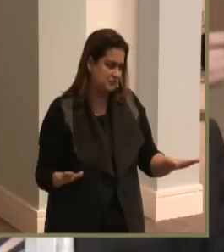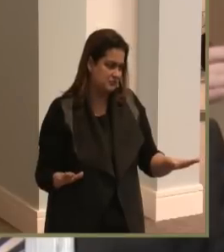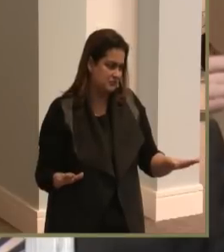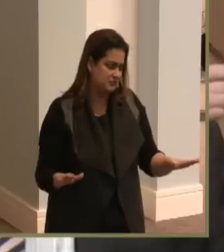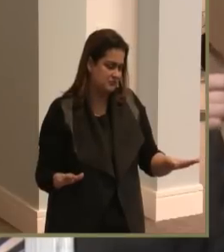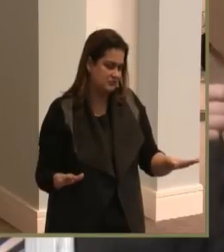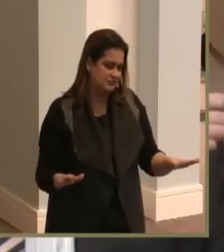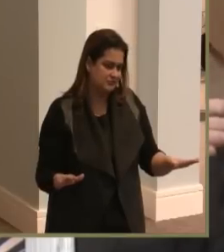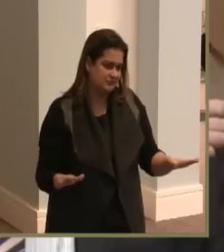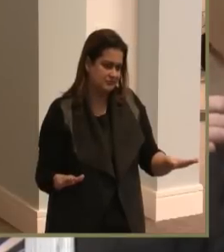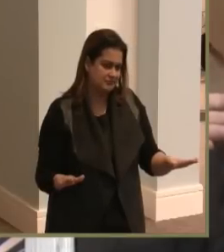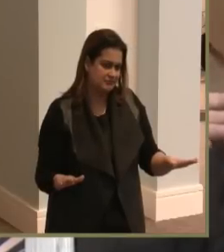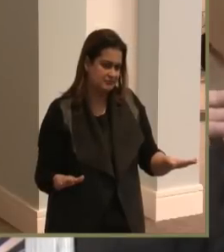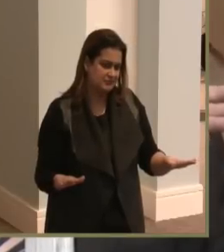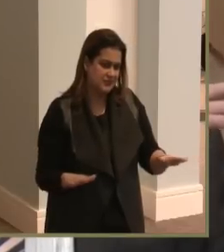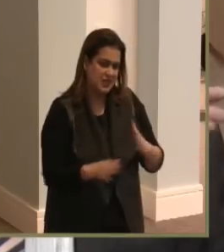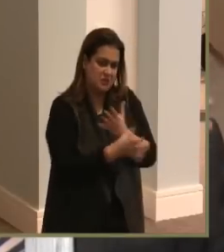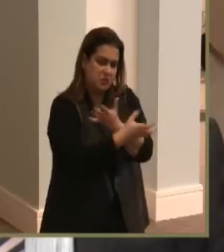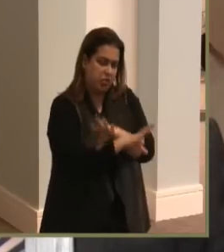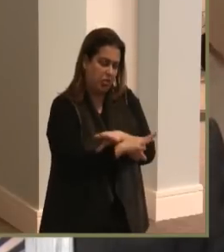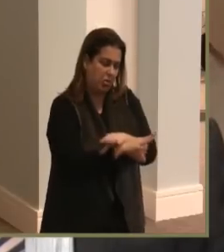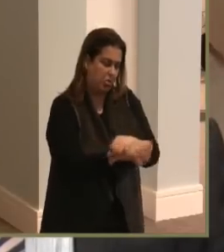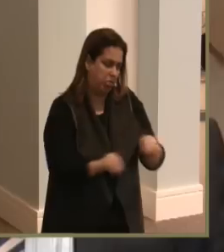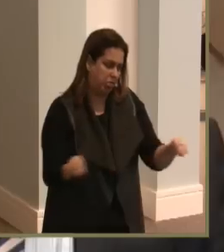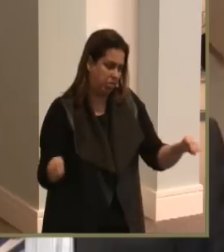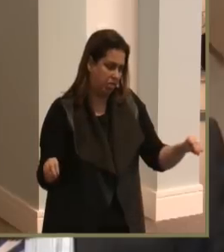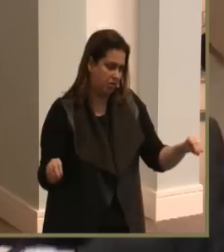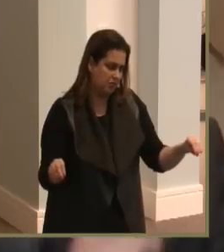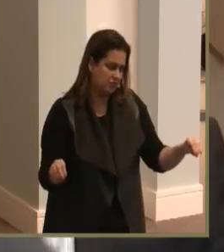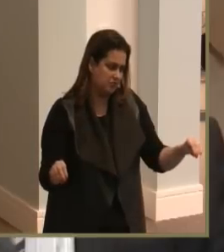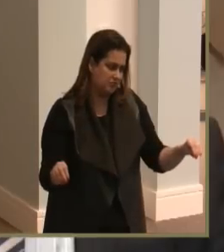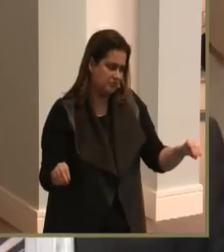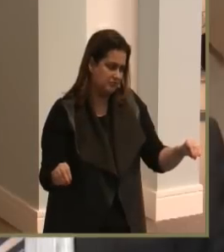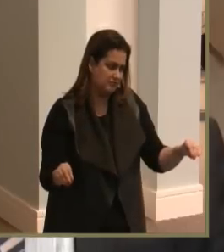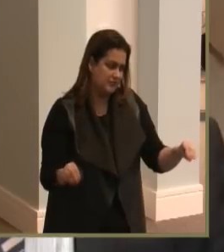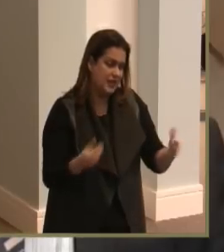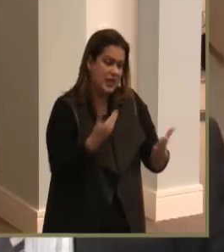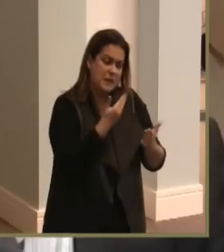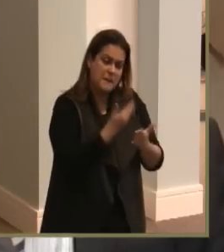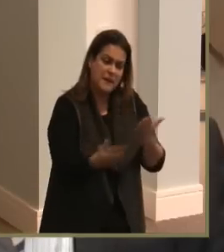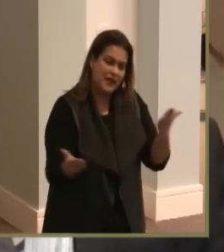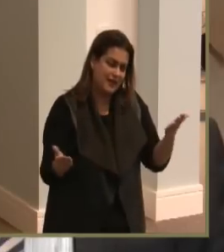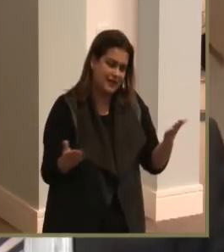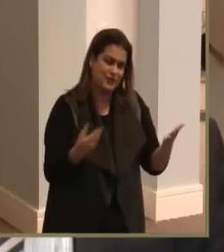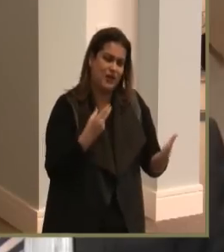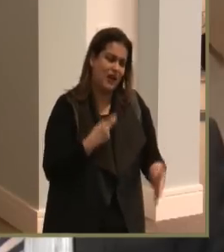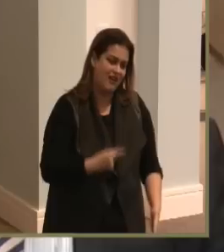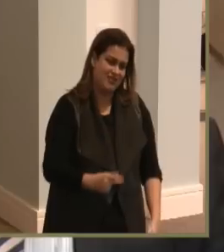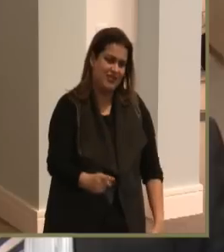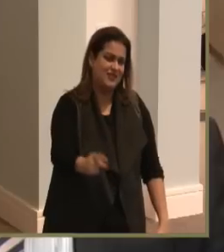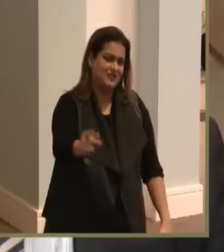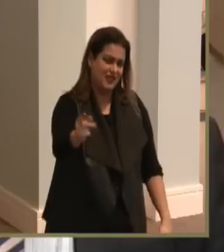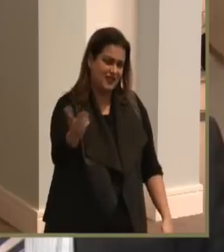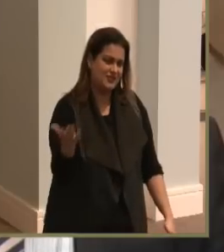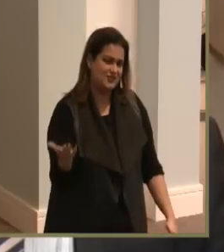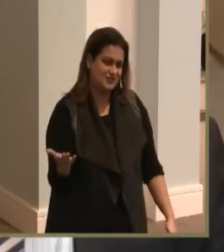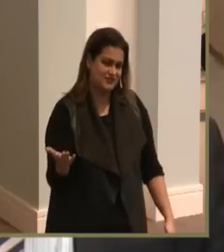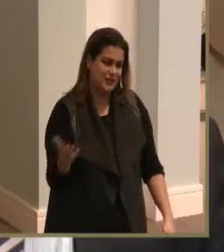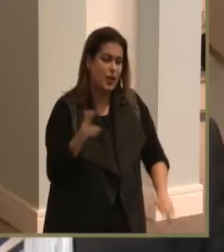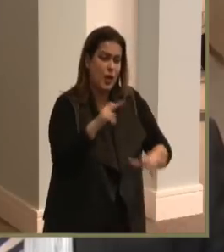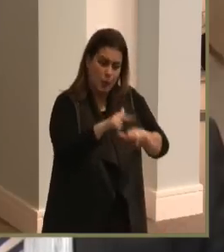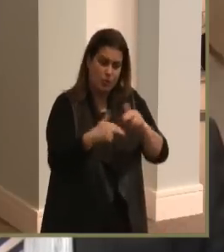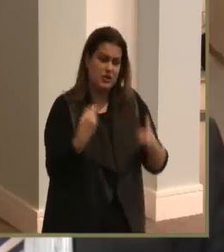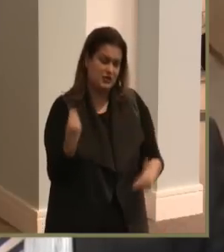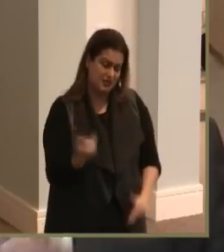bancos permaneçam vazios. Por isso é importante pensar da importância da obra missionária em nosso